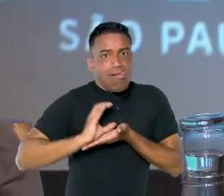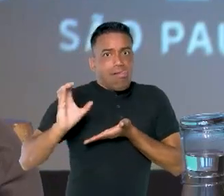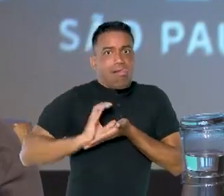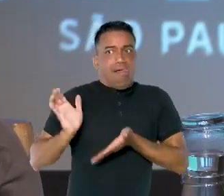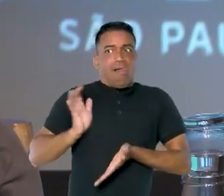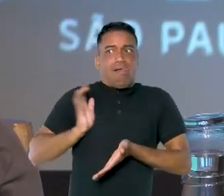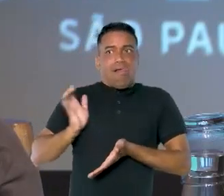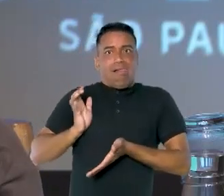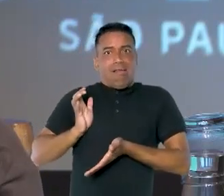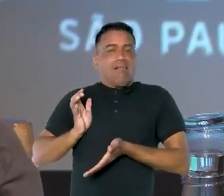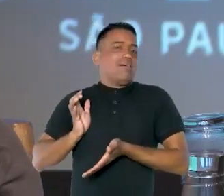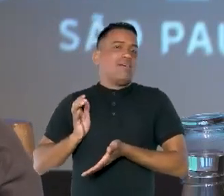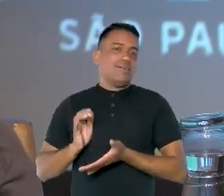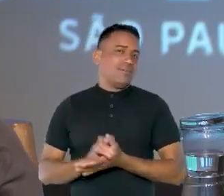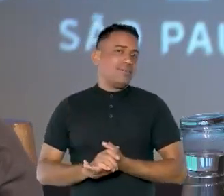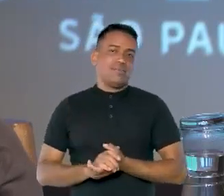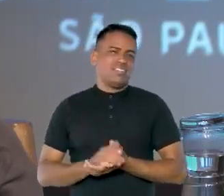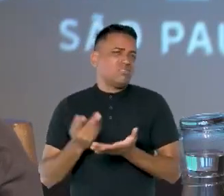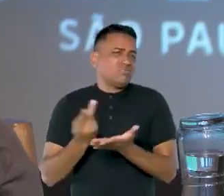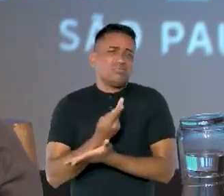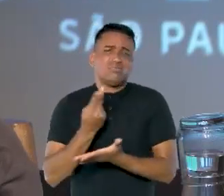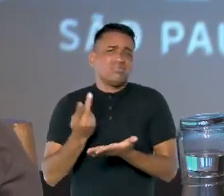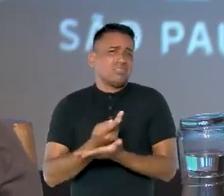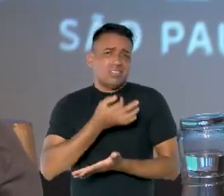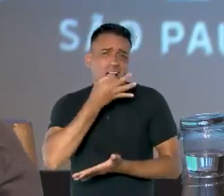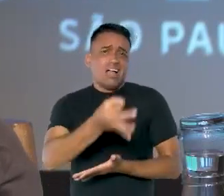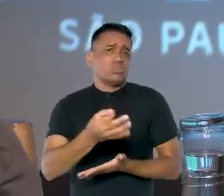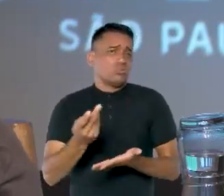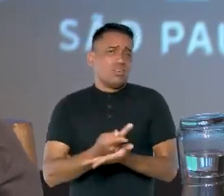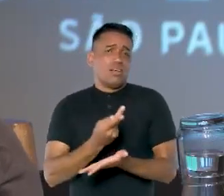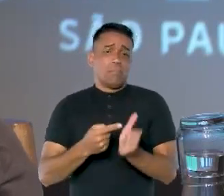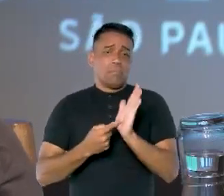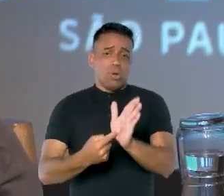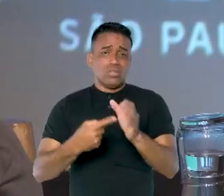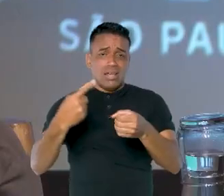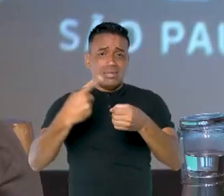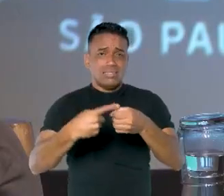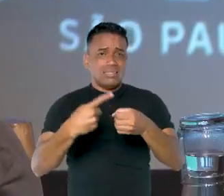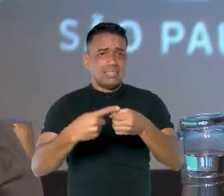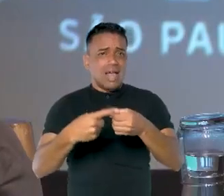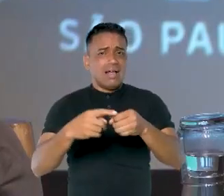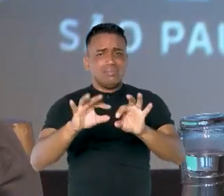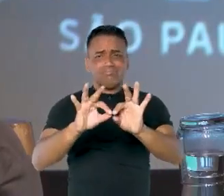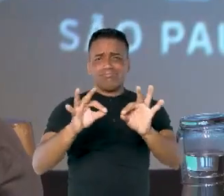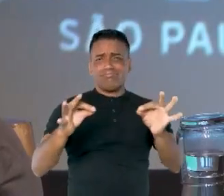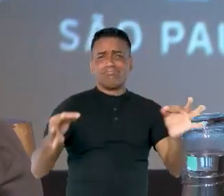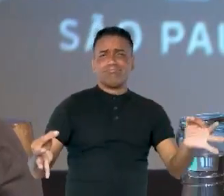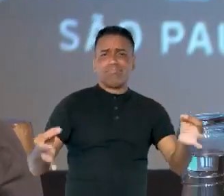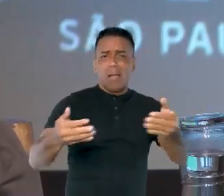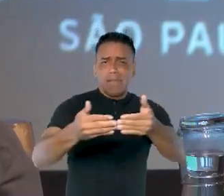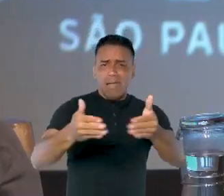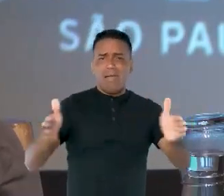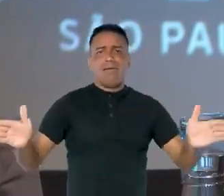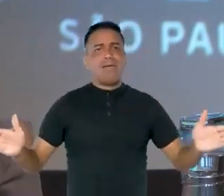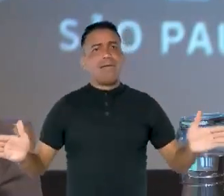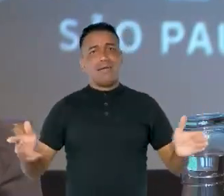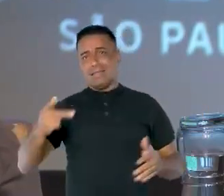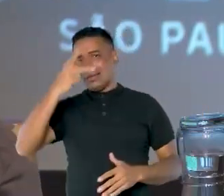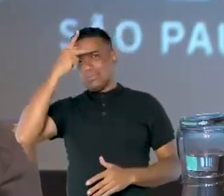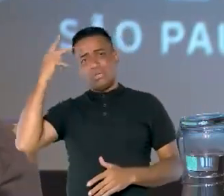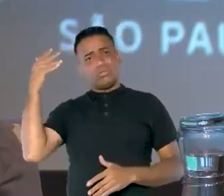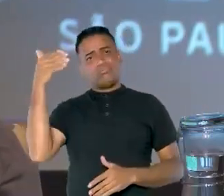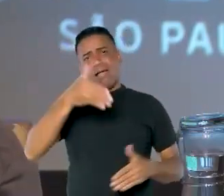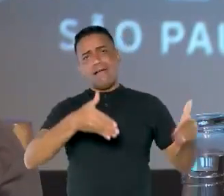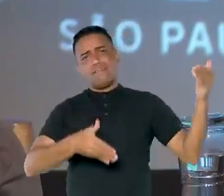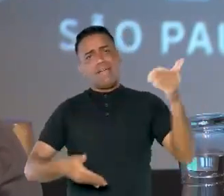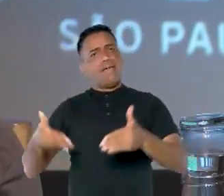e que eu acho equivocado. O ideal era mostrar a cidade como uma cidade simpática, aberta, para que as pessoas viessem